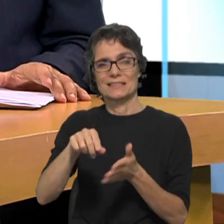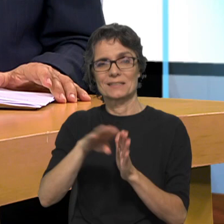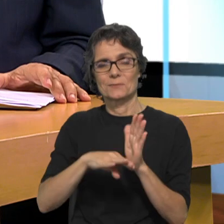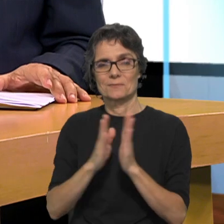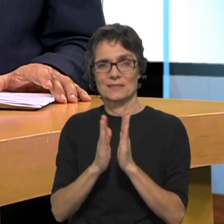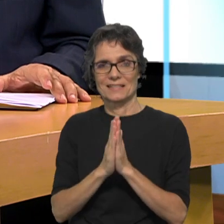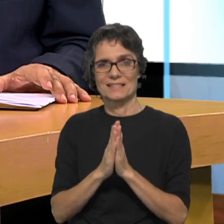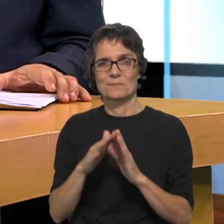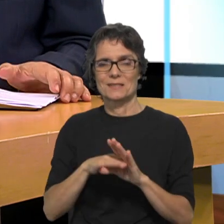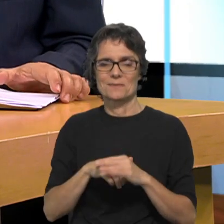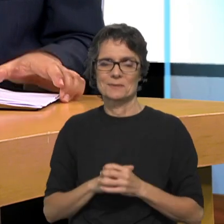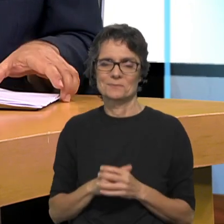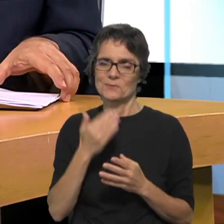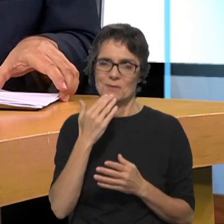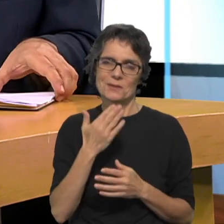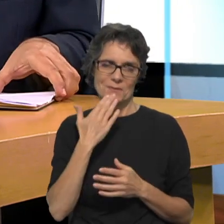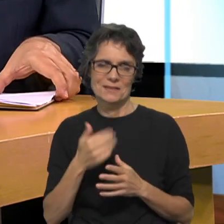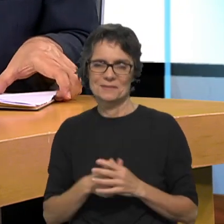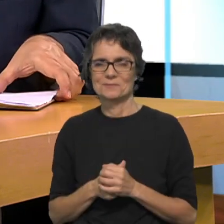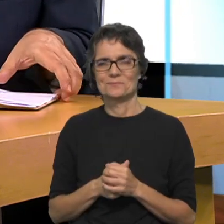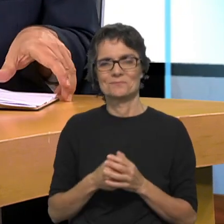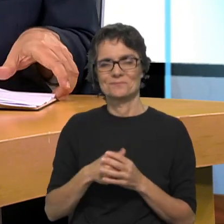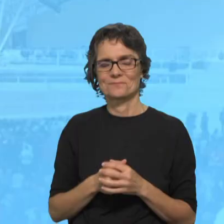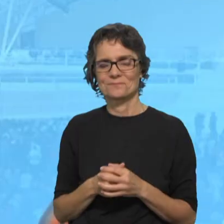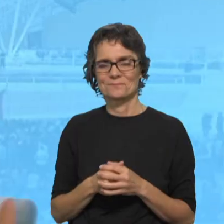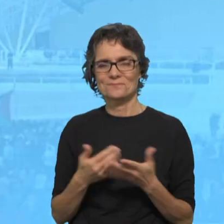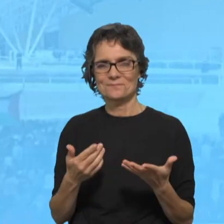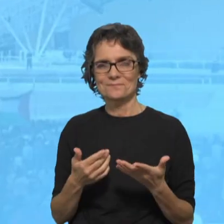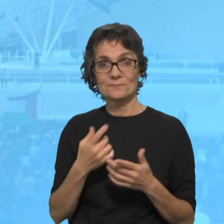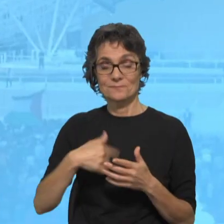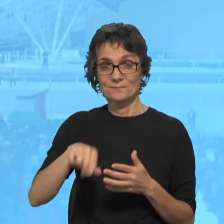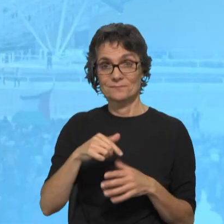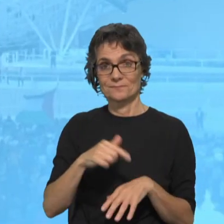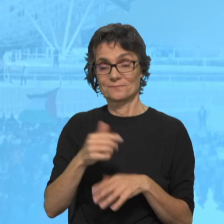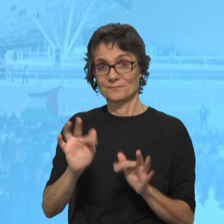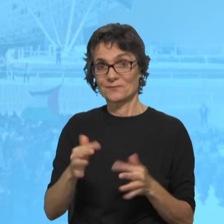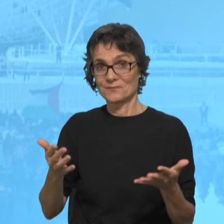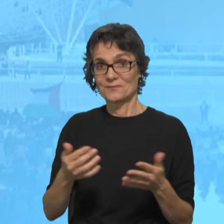Eclésia. Obrigado pela reflexão que partilharam connosco. Ficamos por aqui.